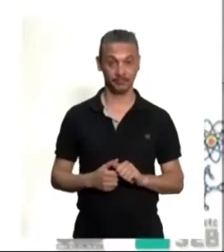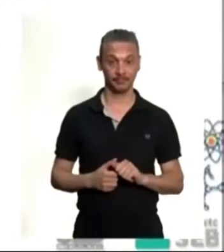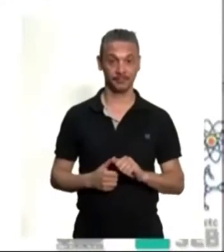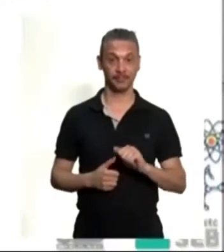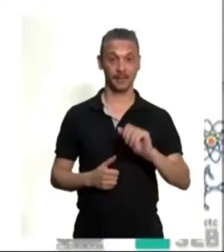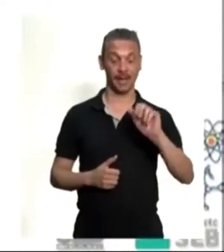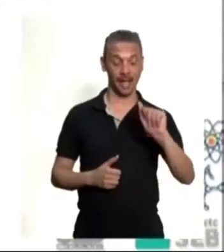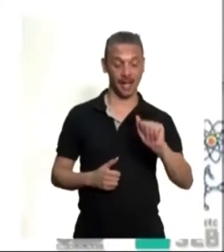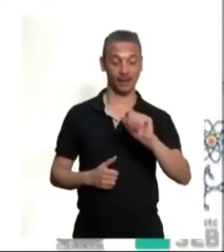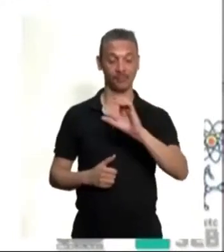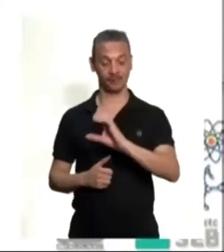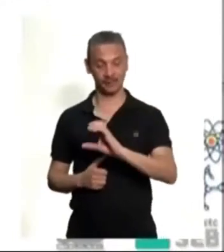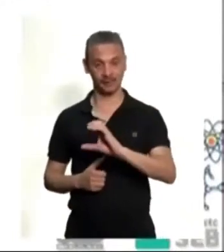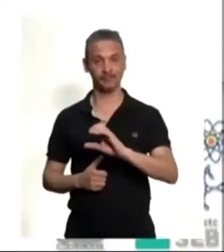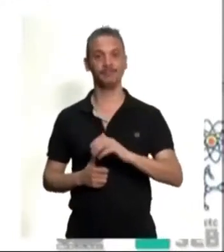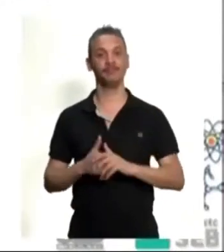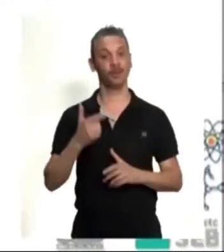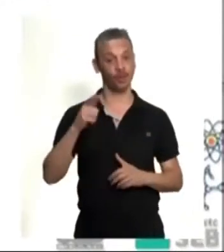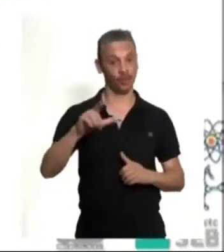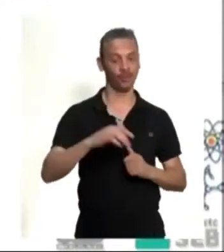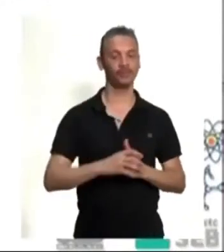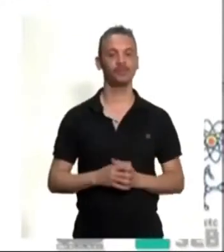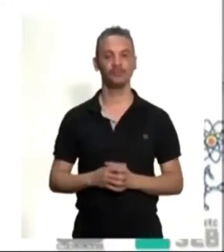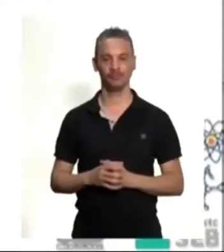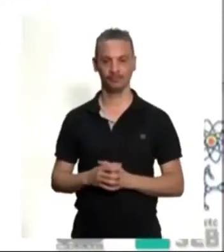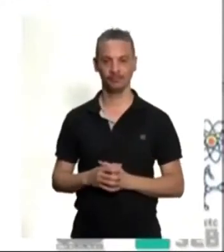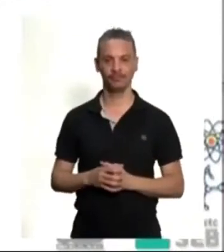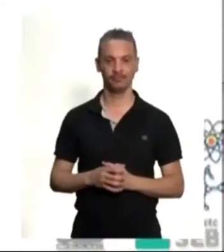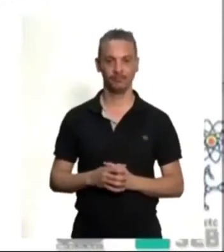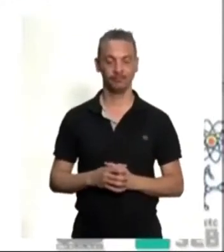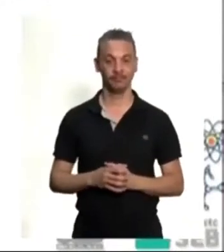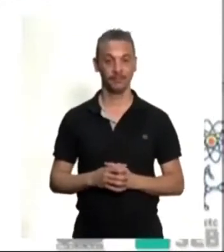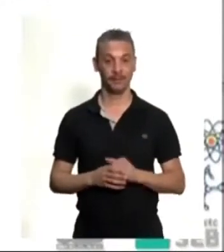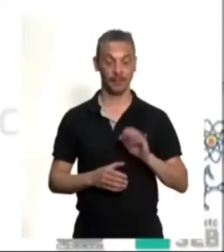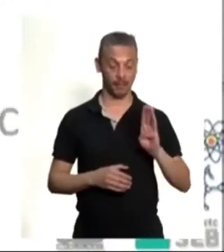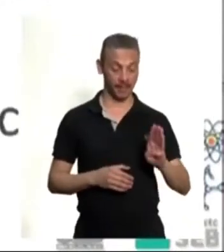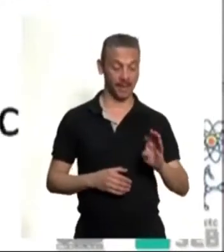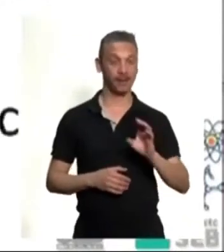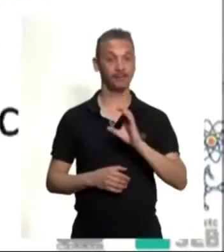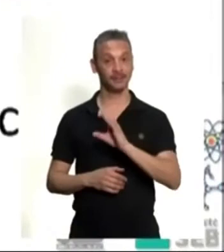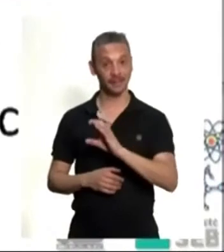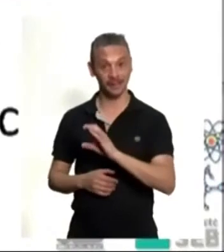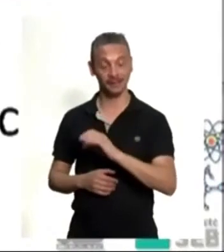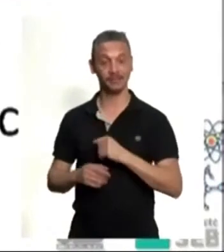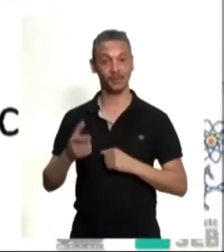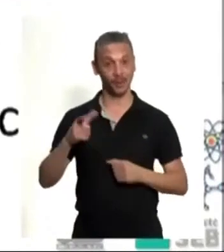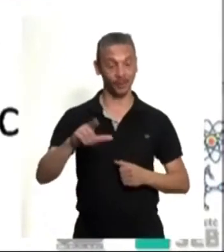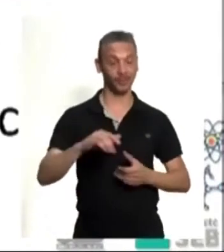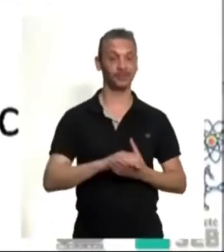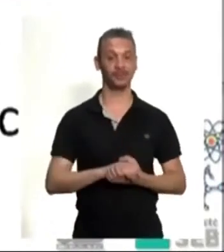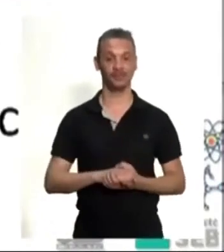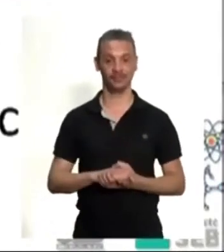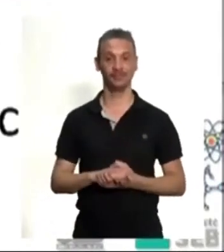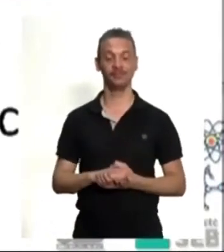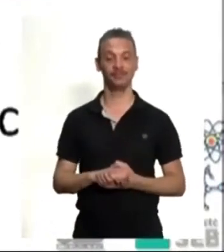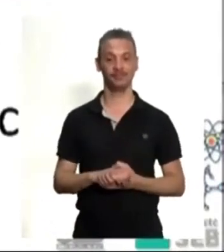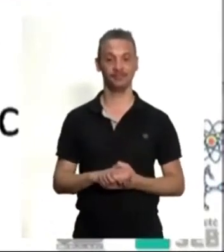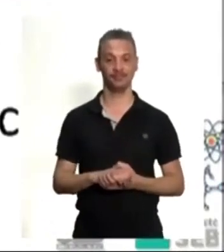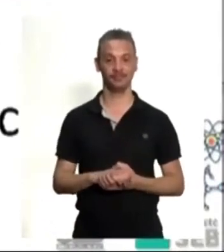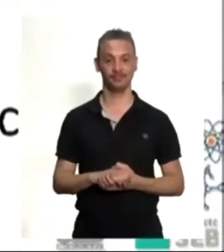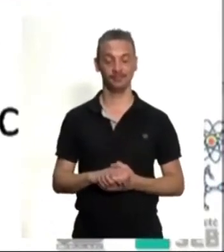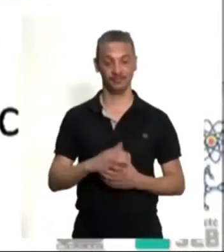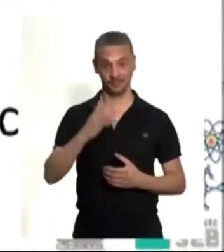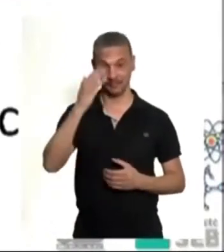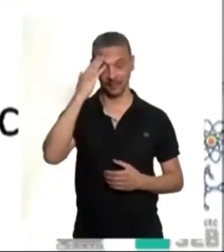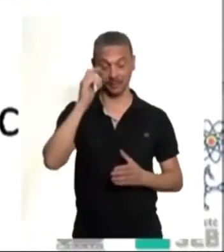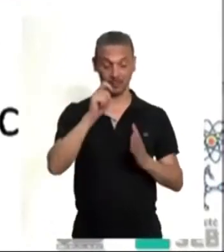A com C é outra duplinha. Escreve aí. B com C é outra duplinha. Escreve aí.